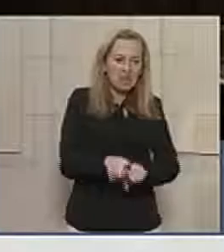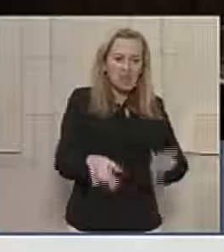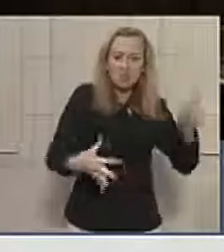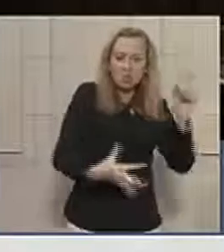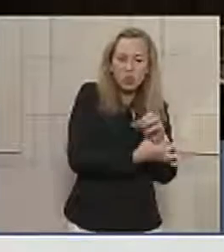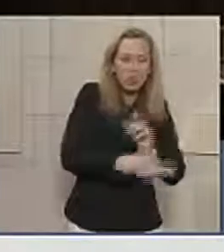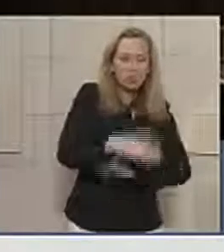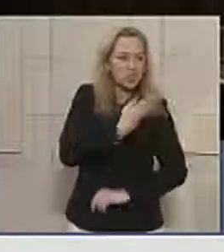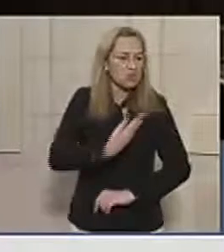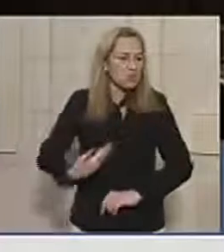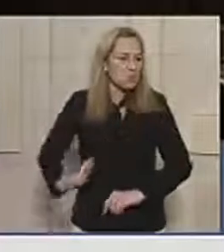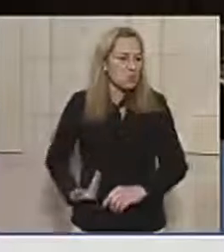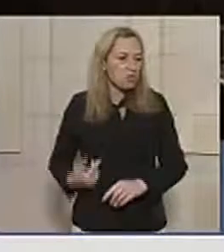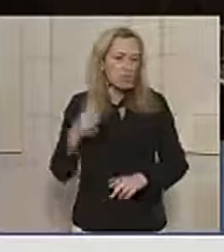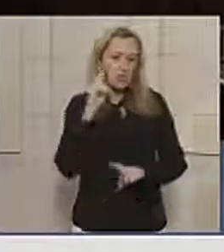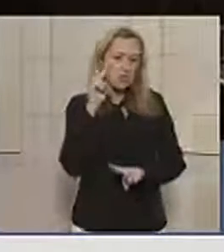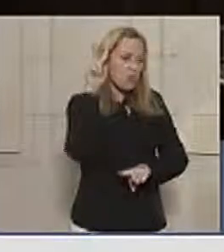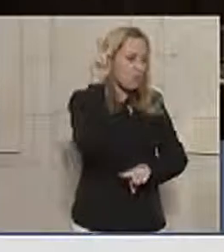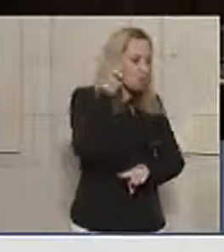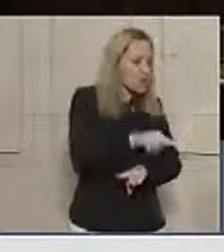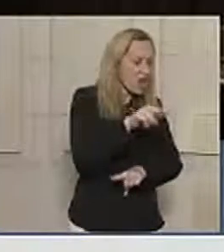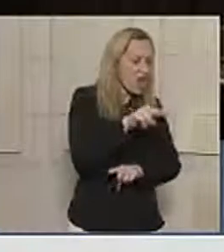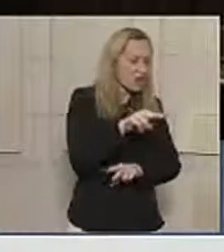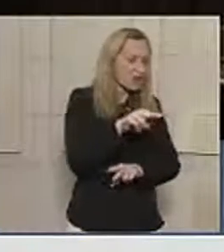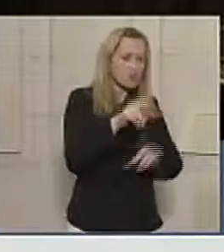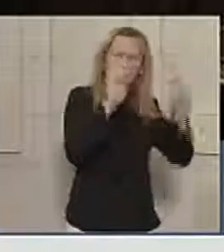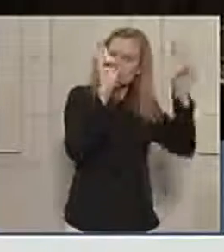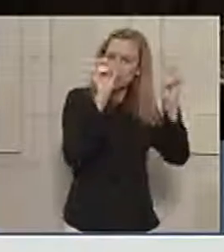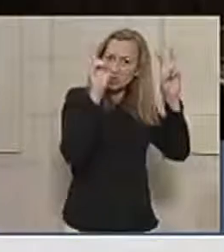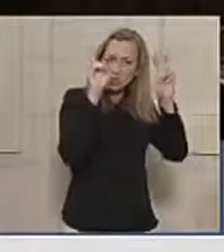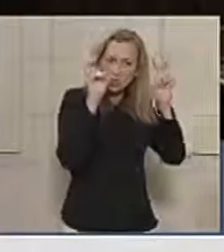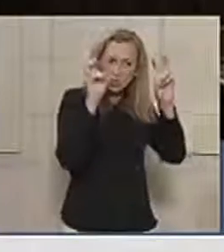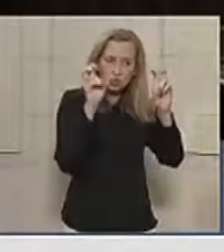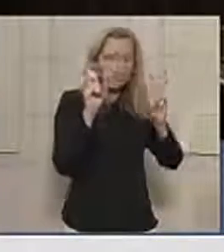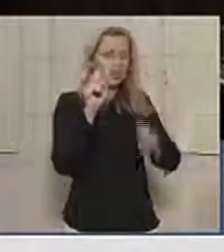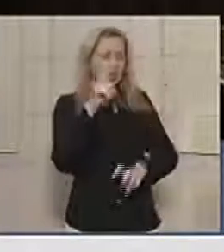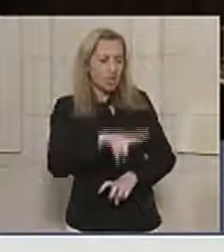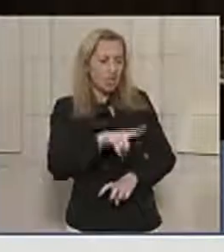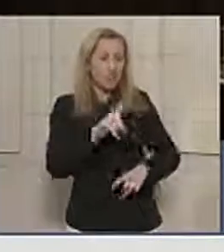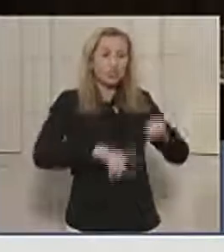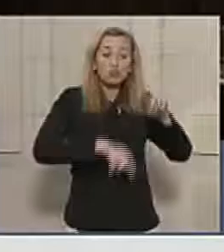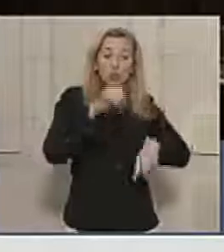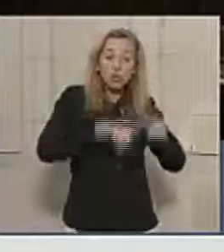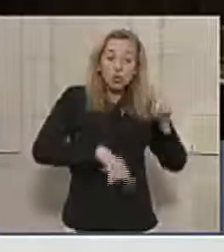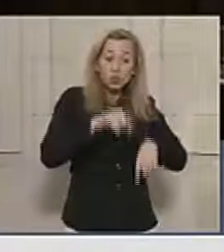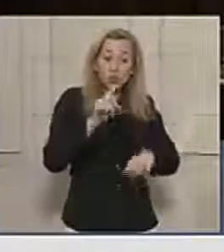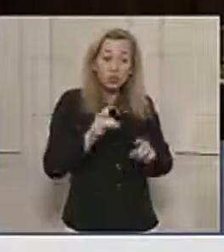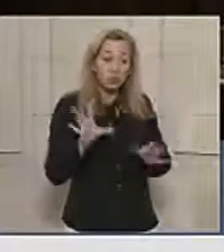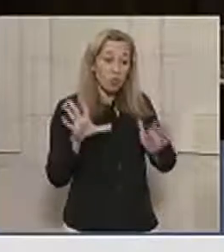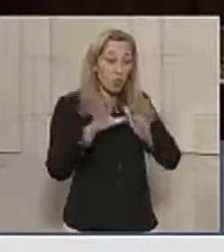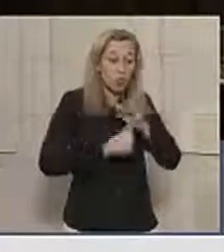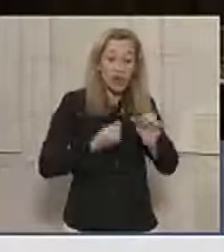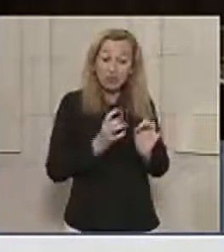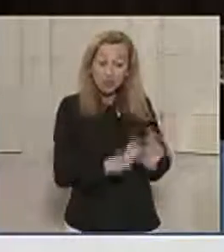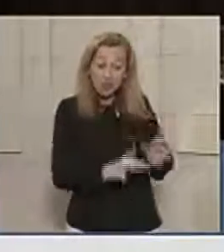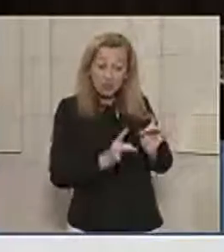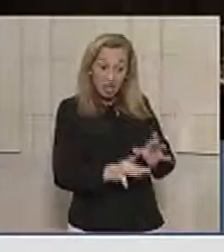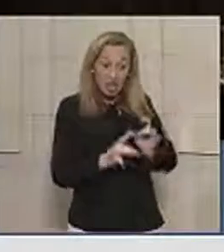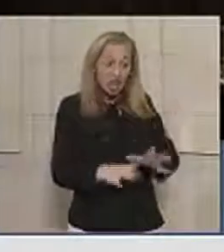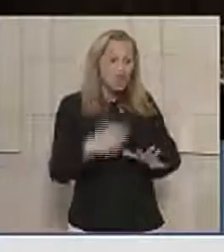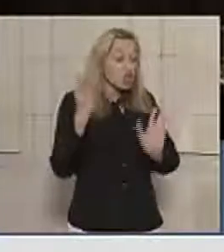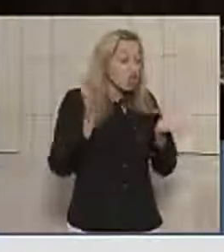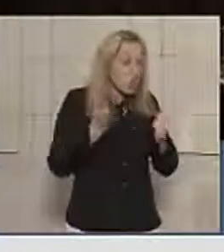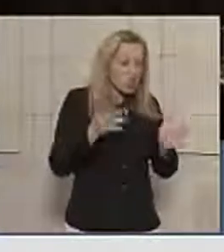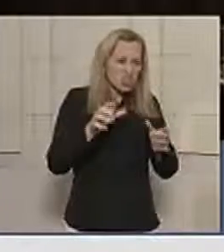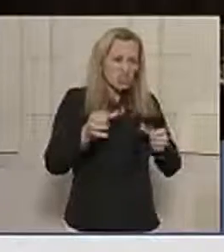pública, um olhar atento a essa questão que é a venda dos produtos piratas, que hoje não é mais o